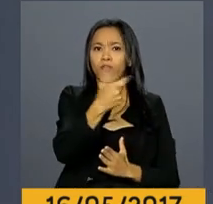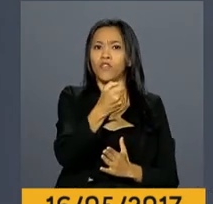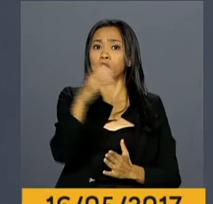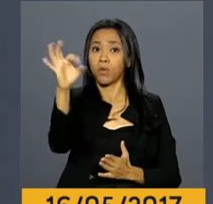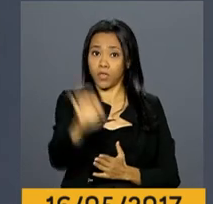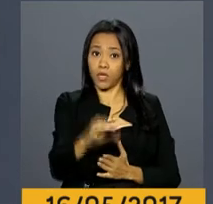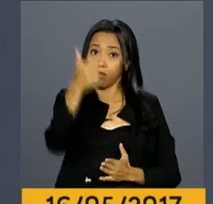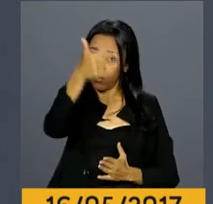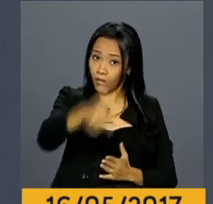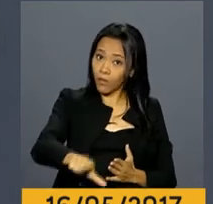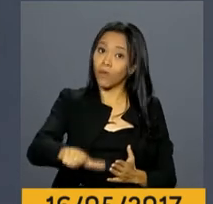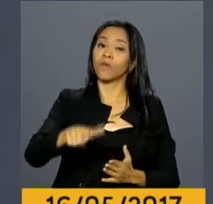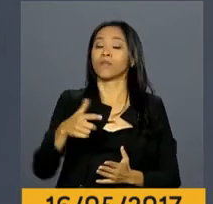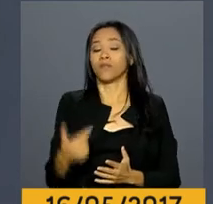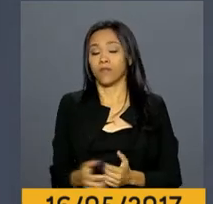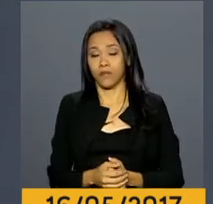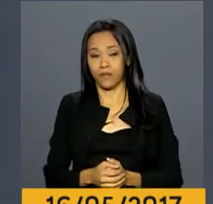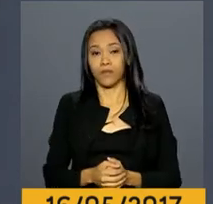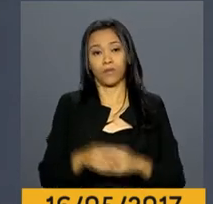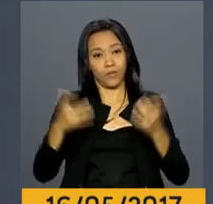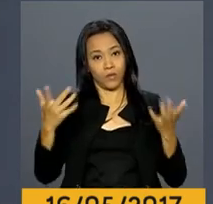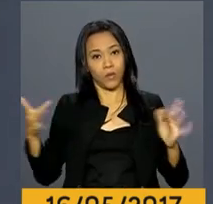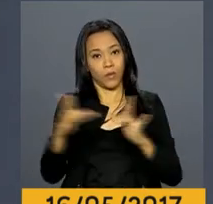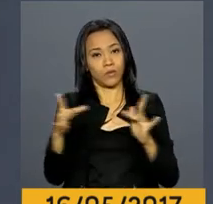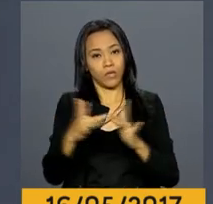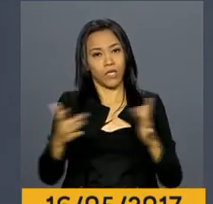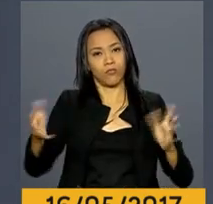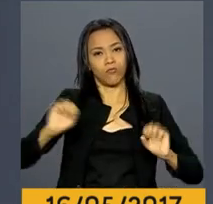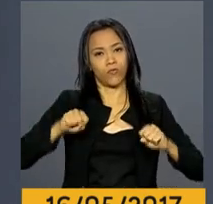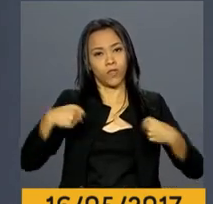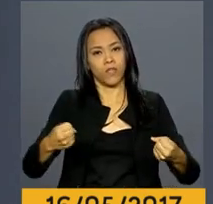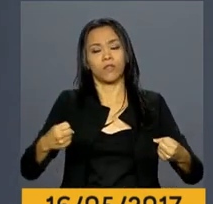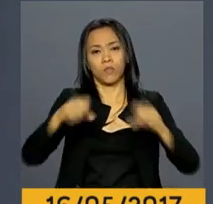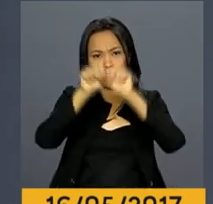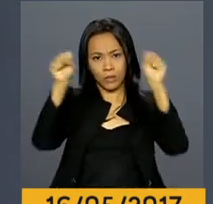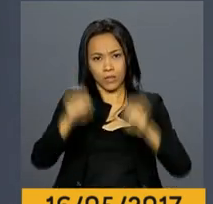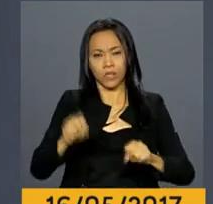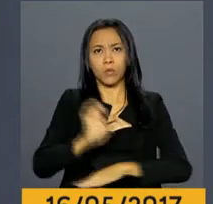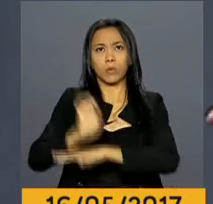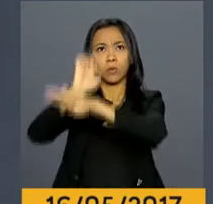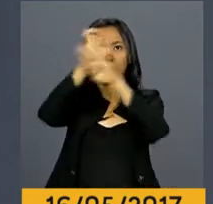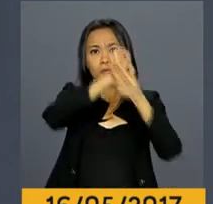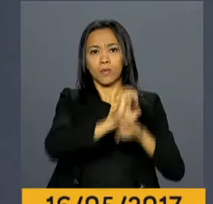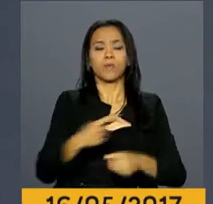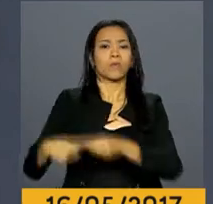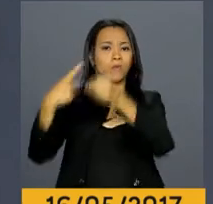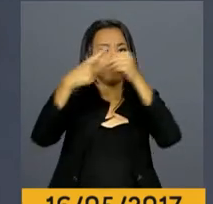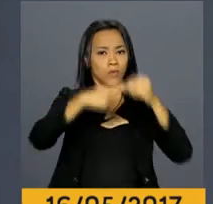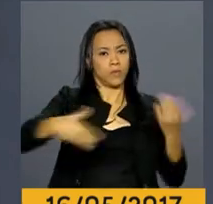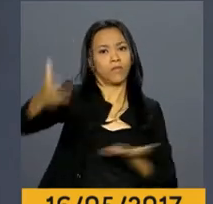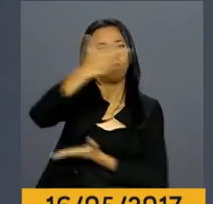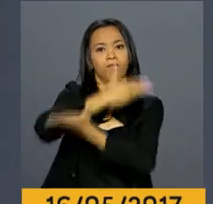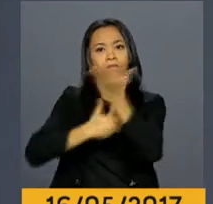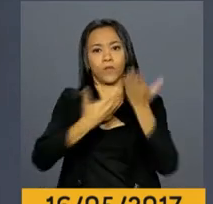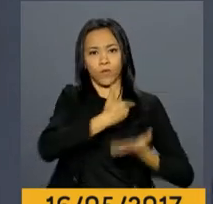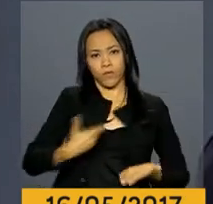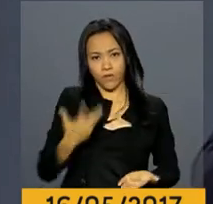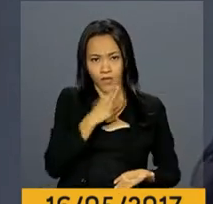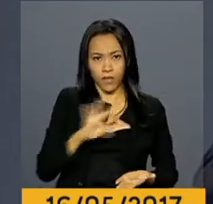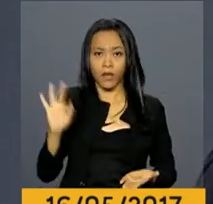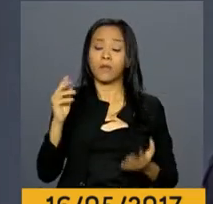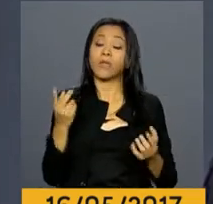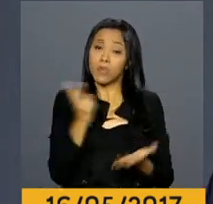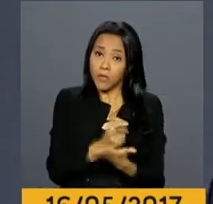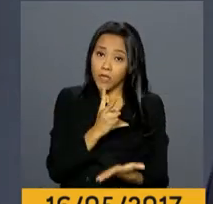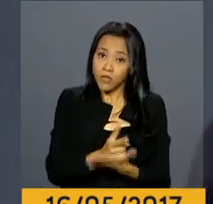pauta o sistema federativo. E mesmo nos planos social, né, quando nós dizemos assim, olha